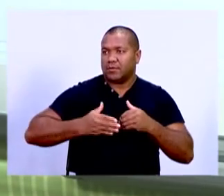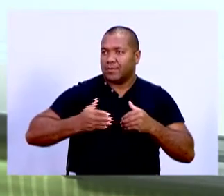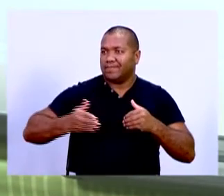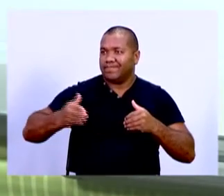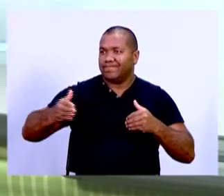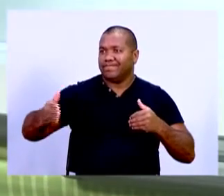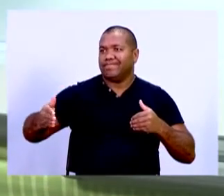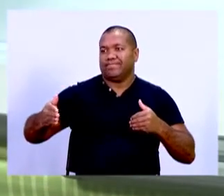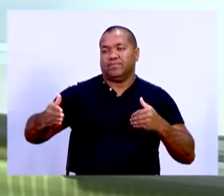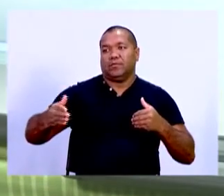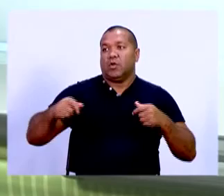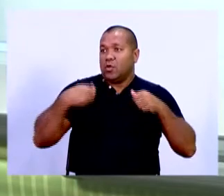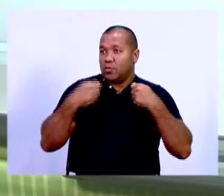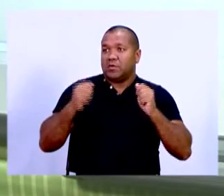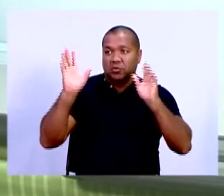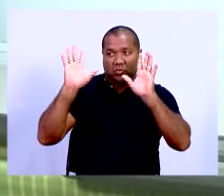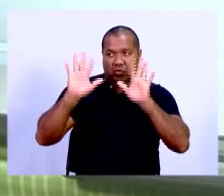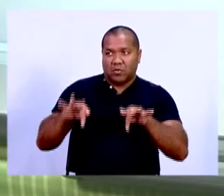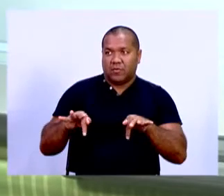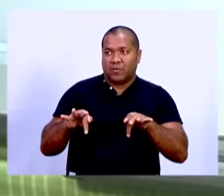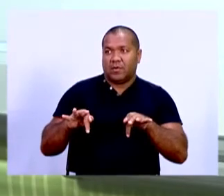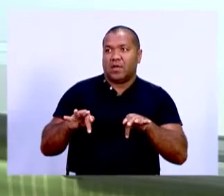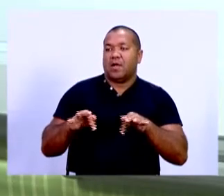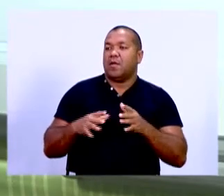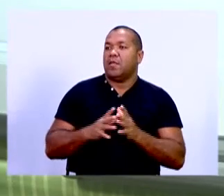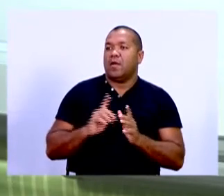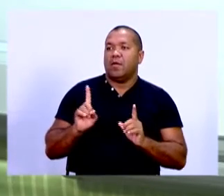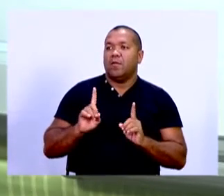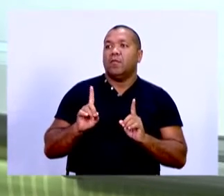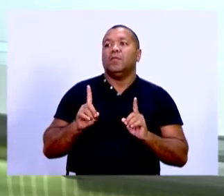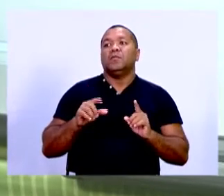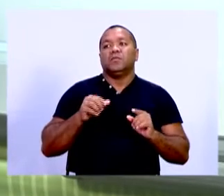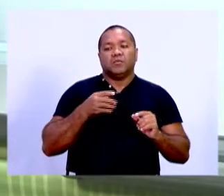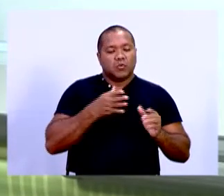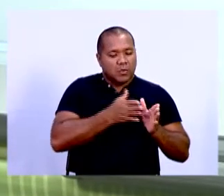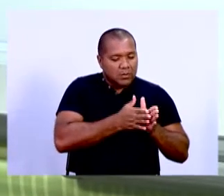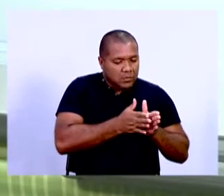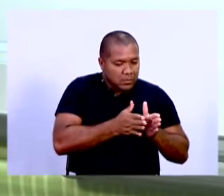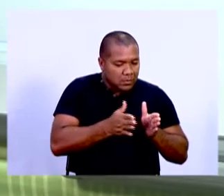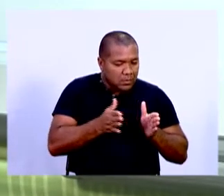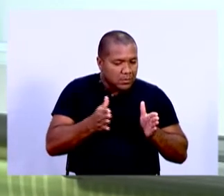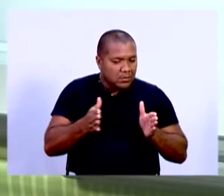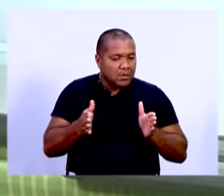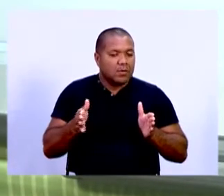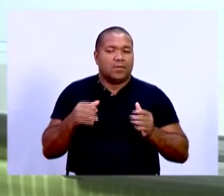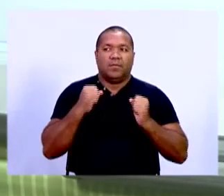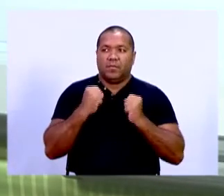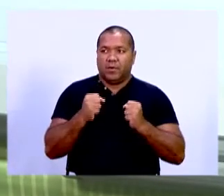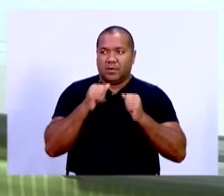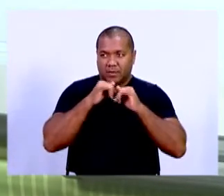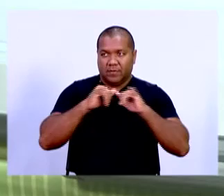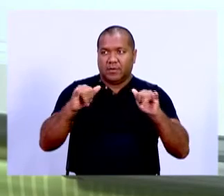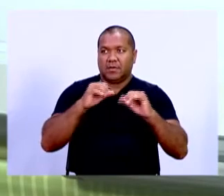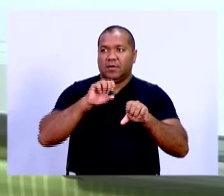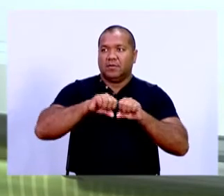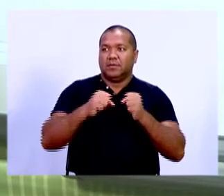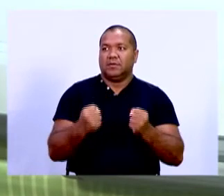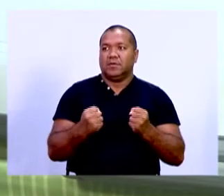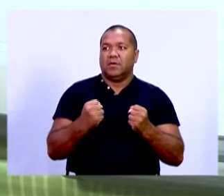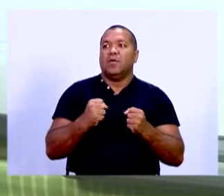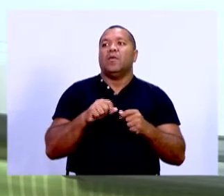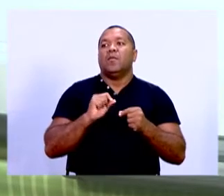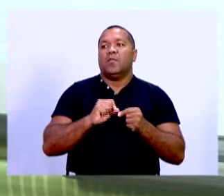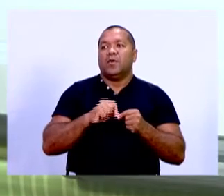também. Não precisa ser só quando está resolvido. Isso aí já é uma implementação do sistema que a gente pode